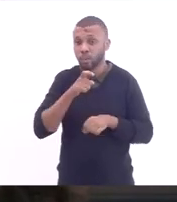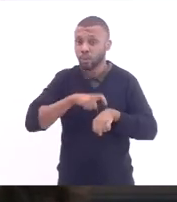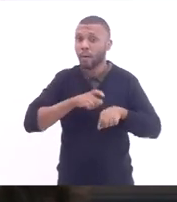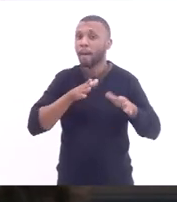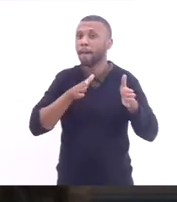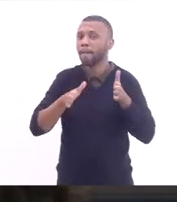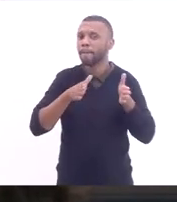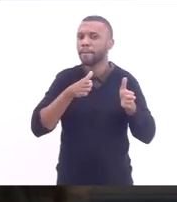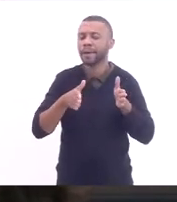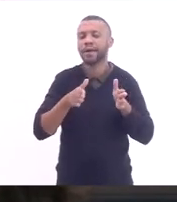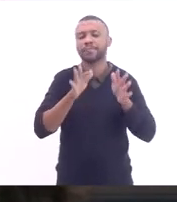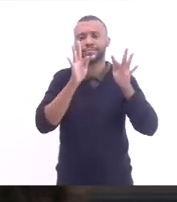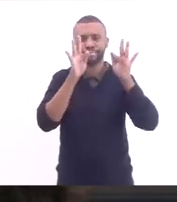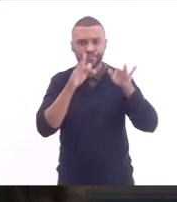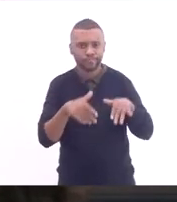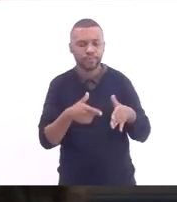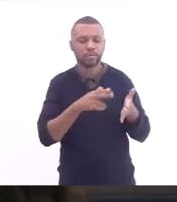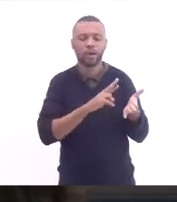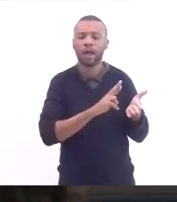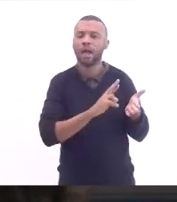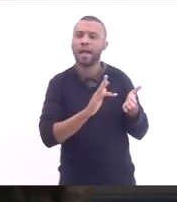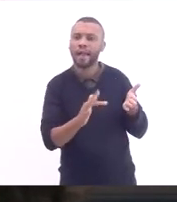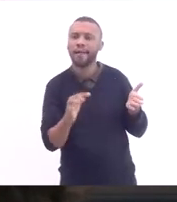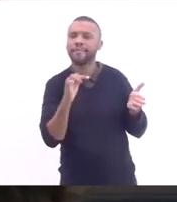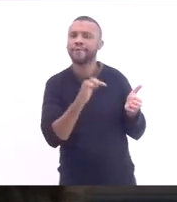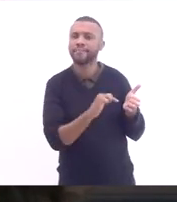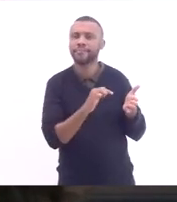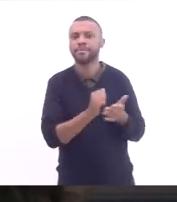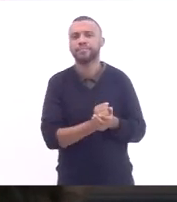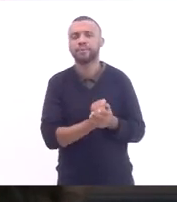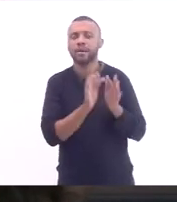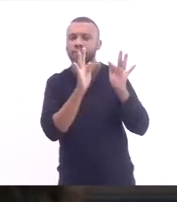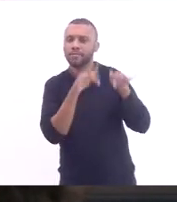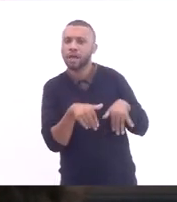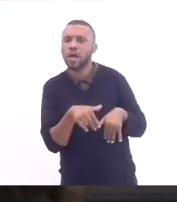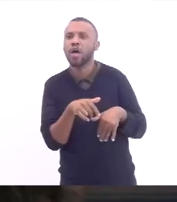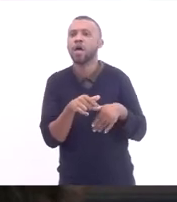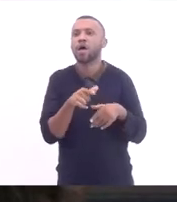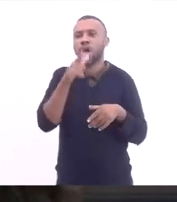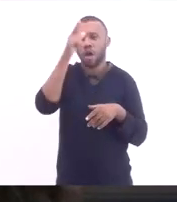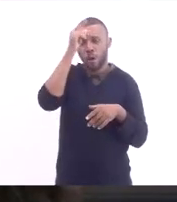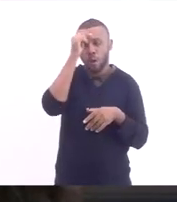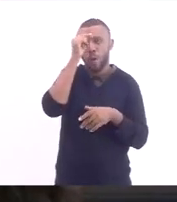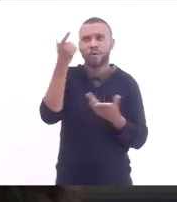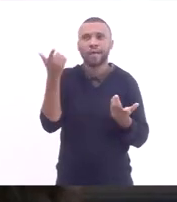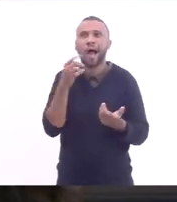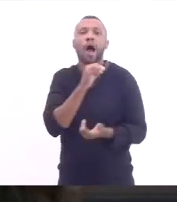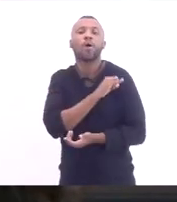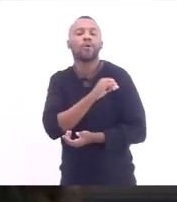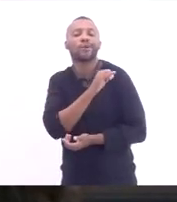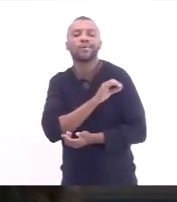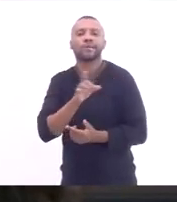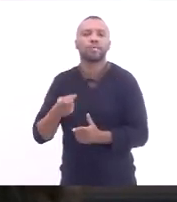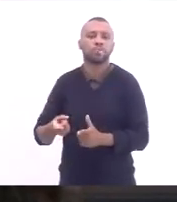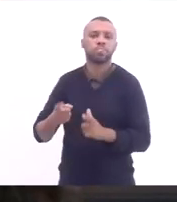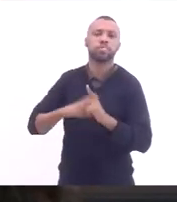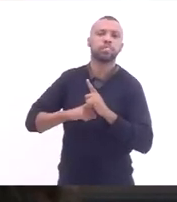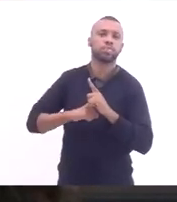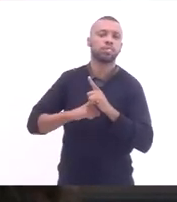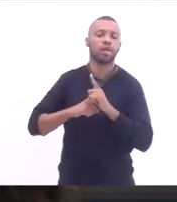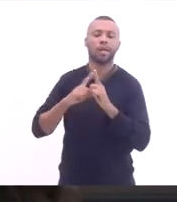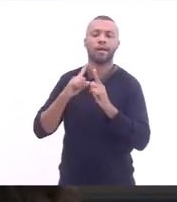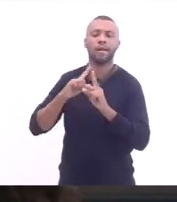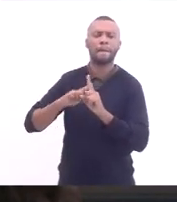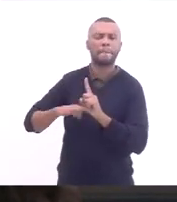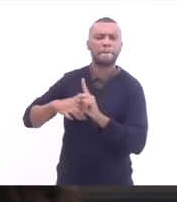de vigência do regime de recuperação fiscal, então está o Rio de Janeiro devendo fortunas,